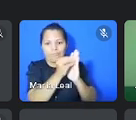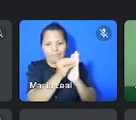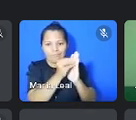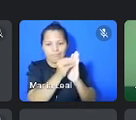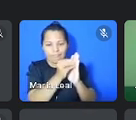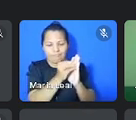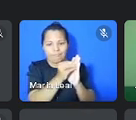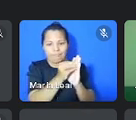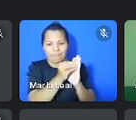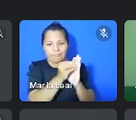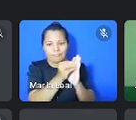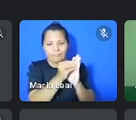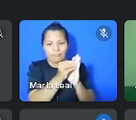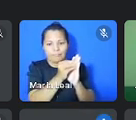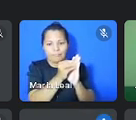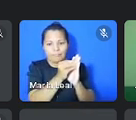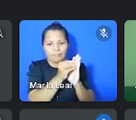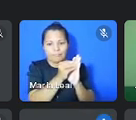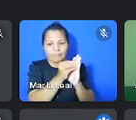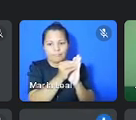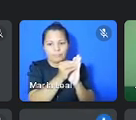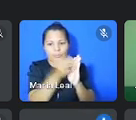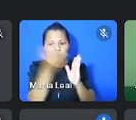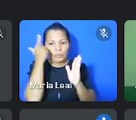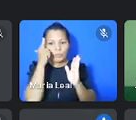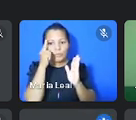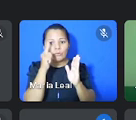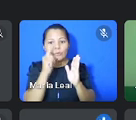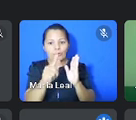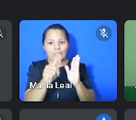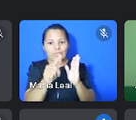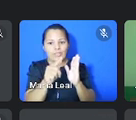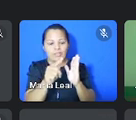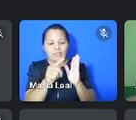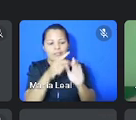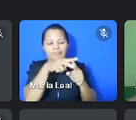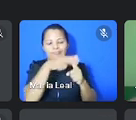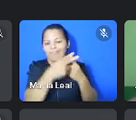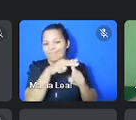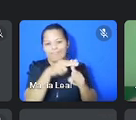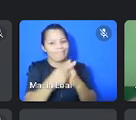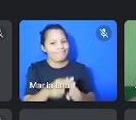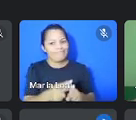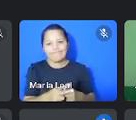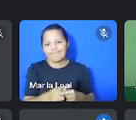consegue é, alterar, não consegue alterar.